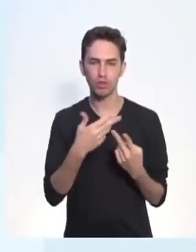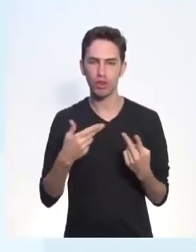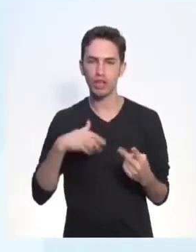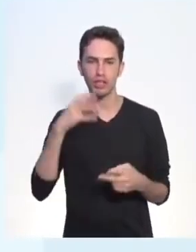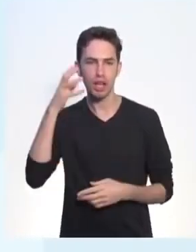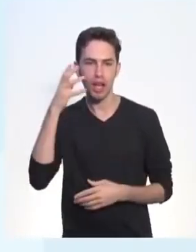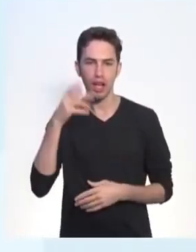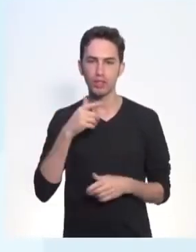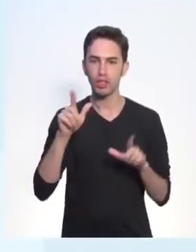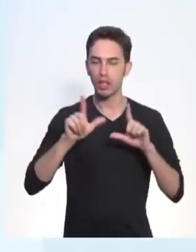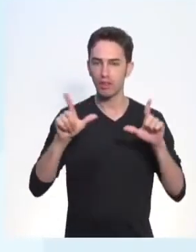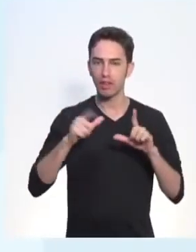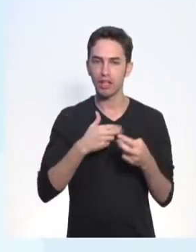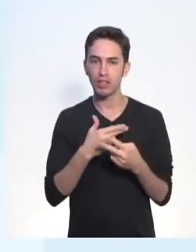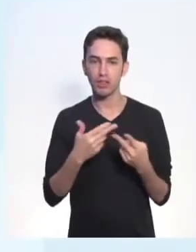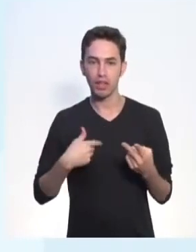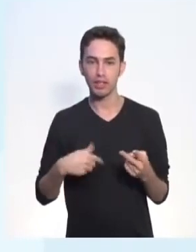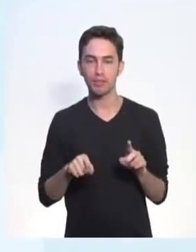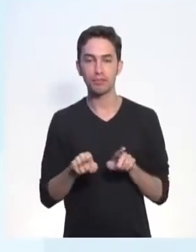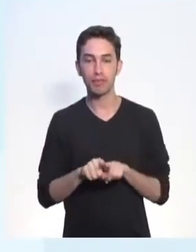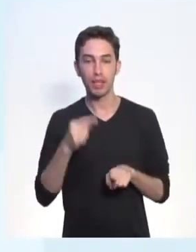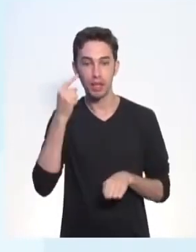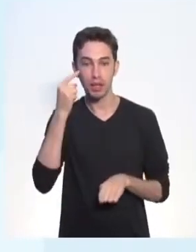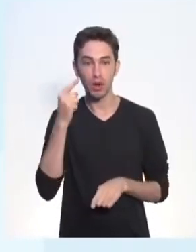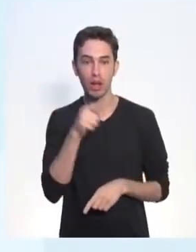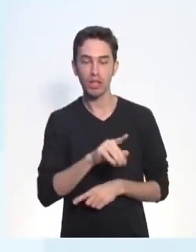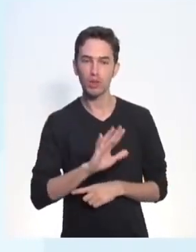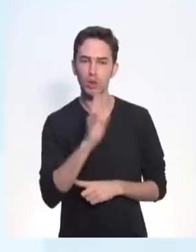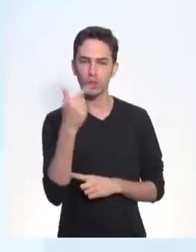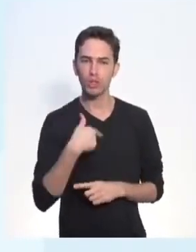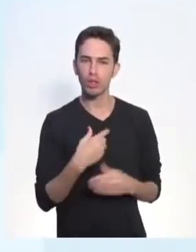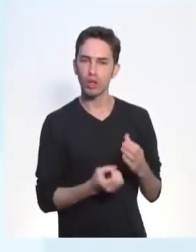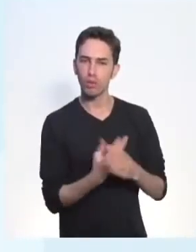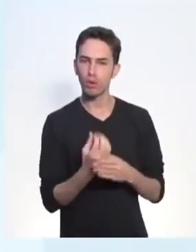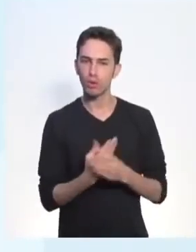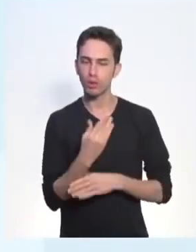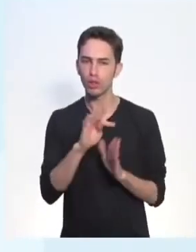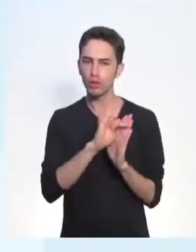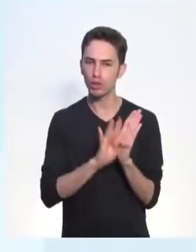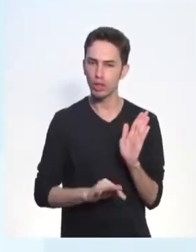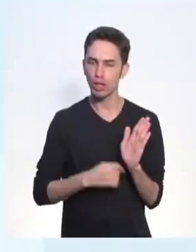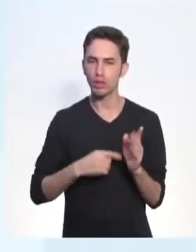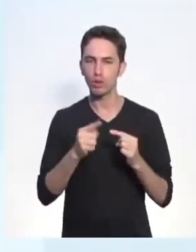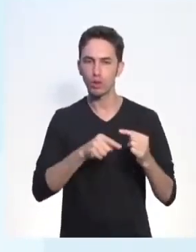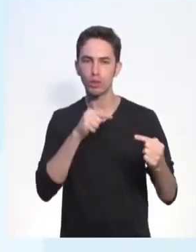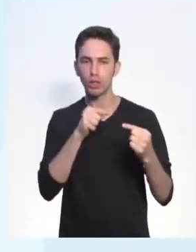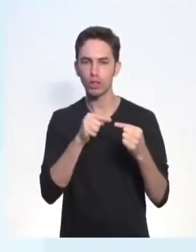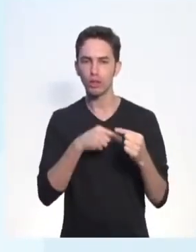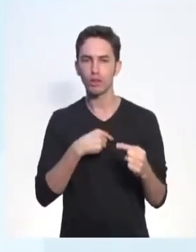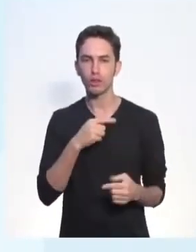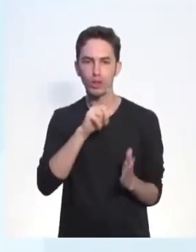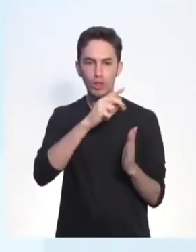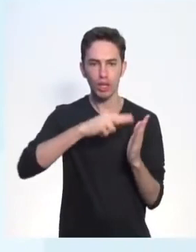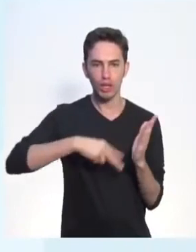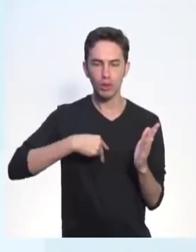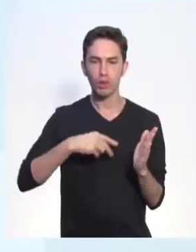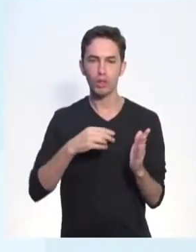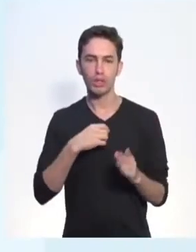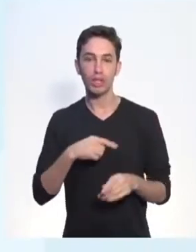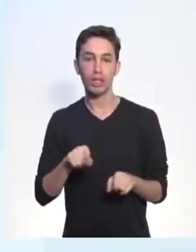de circulação, etc., a partir da escolha do fato a ser noticiado, do levantamento de dados e informações sobre o